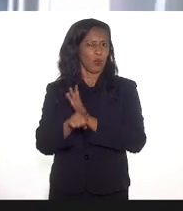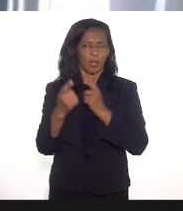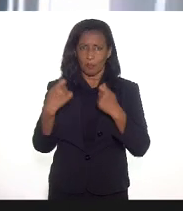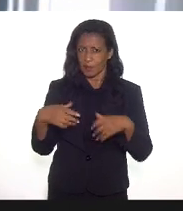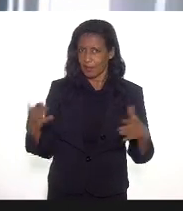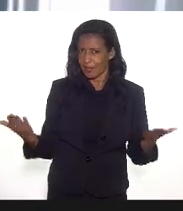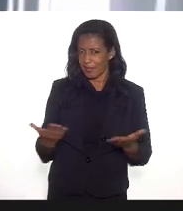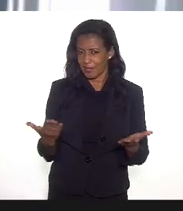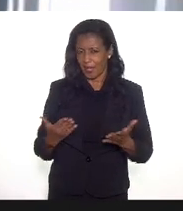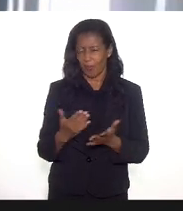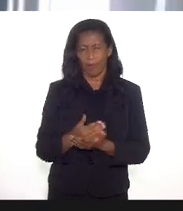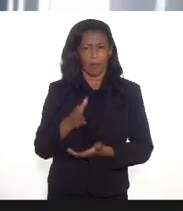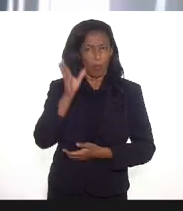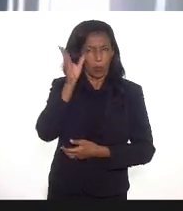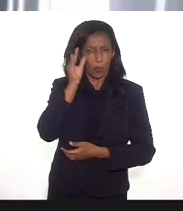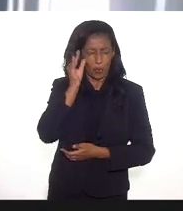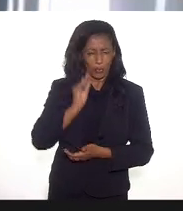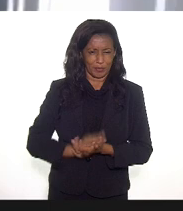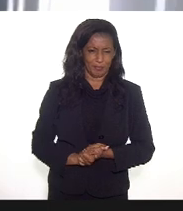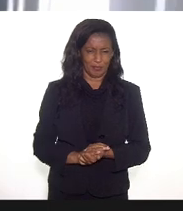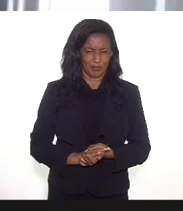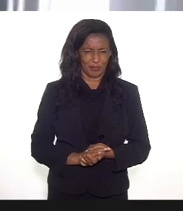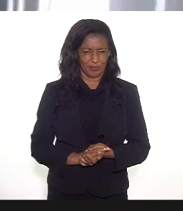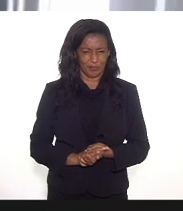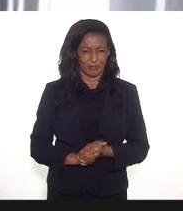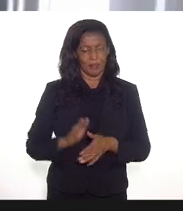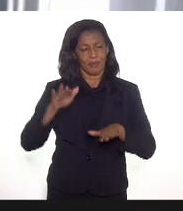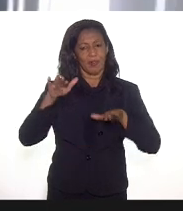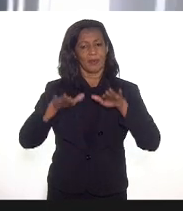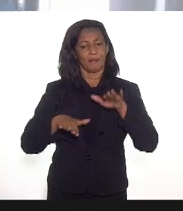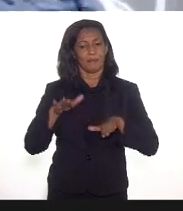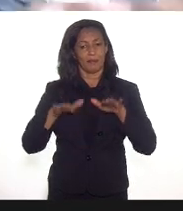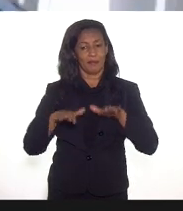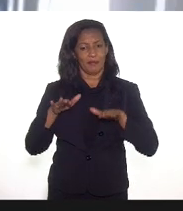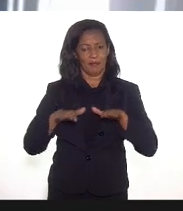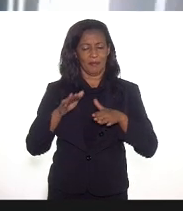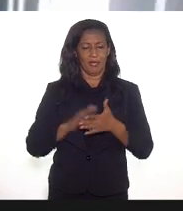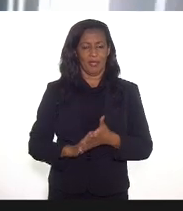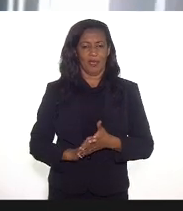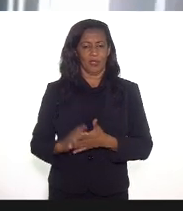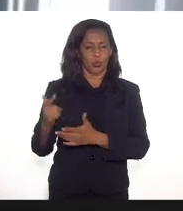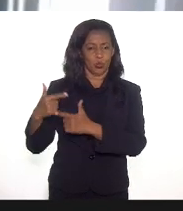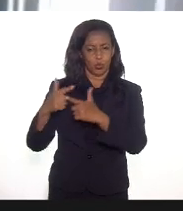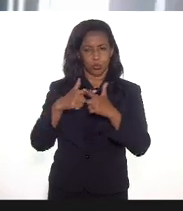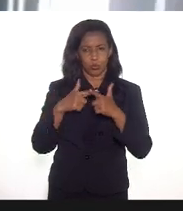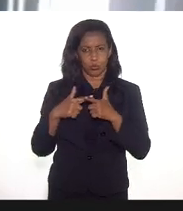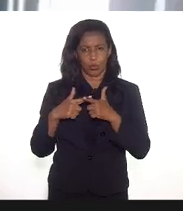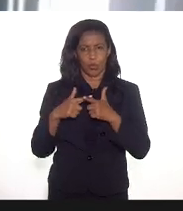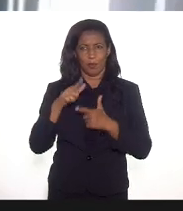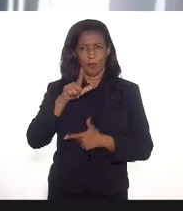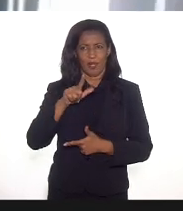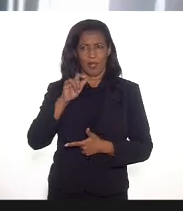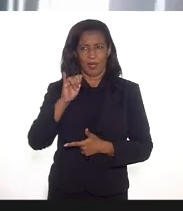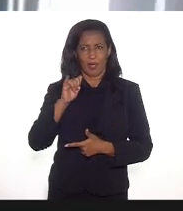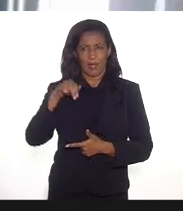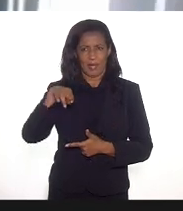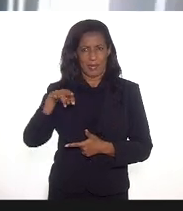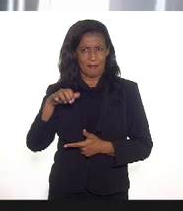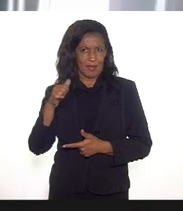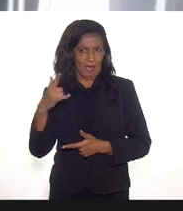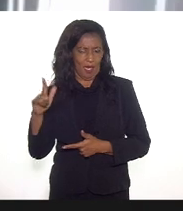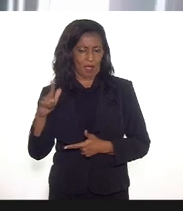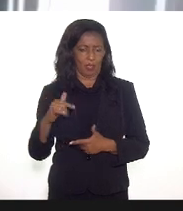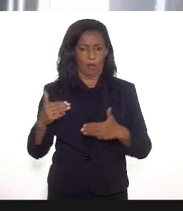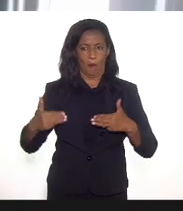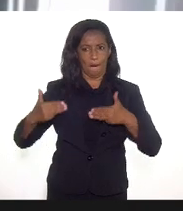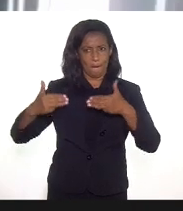porque é um outro tema. Eu fiquei curioso, porque apesar de nós estarmos dependurados numa liminar da lavra do ministro Luiz Fux